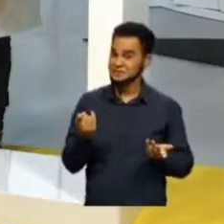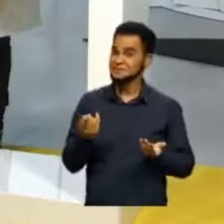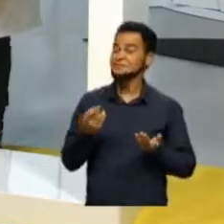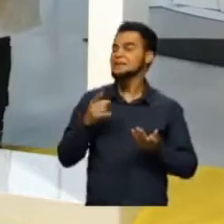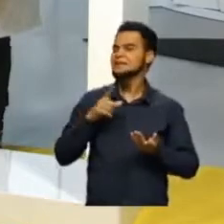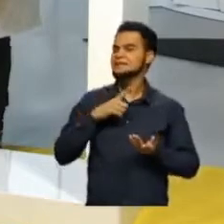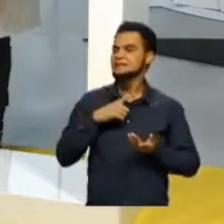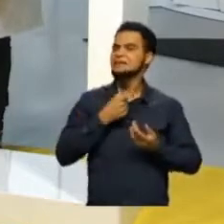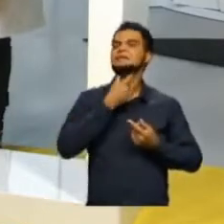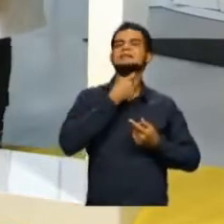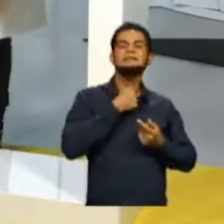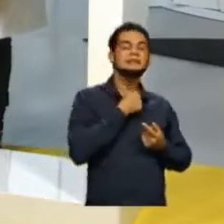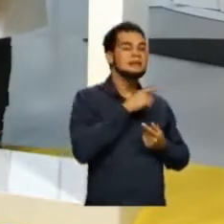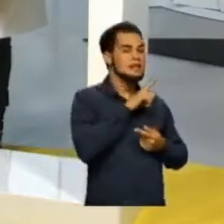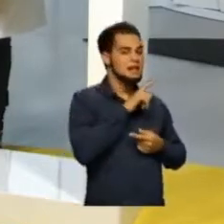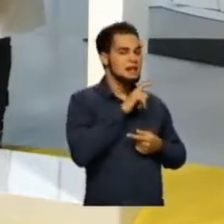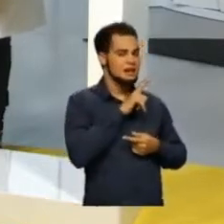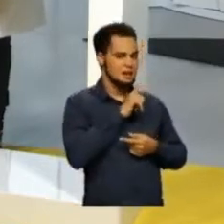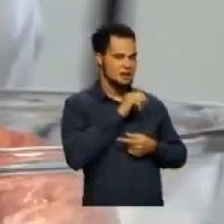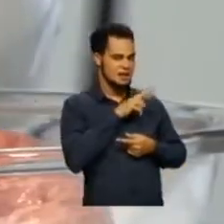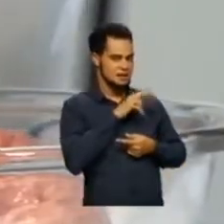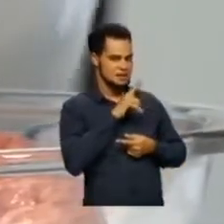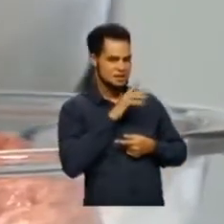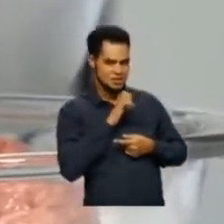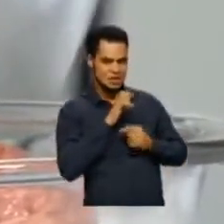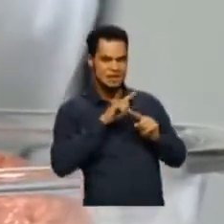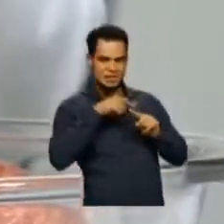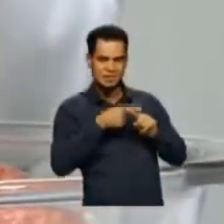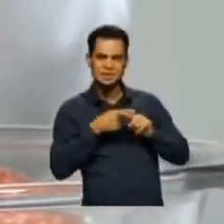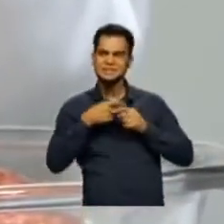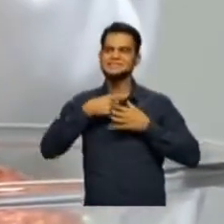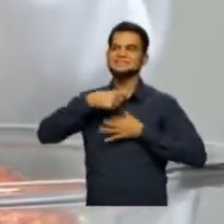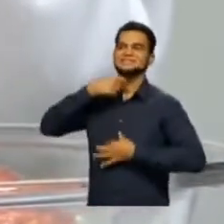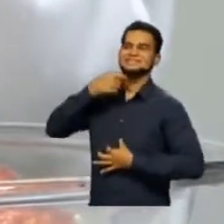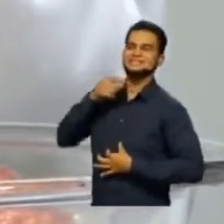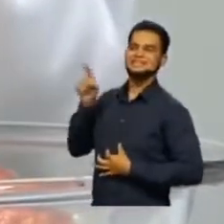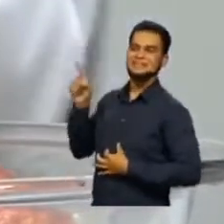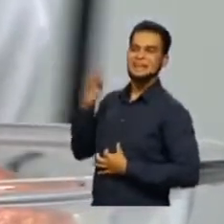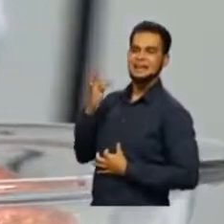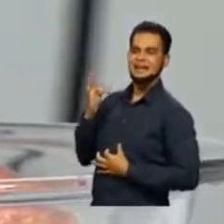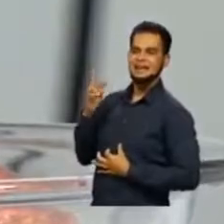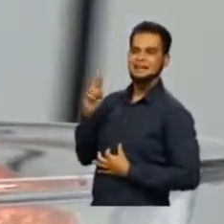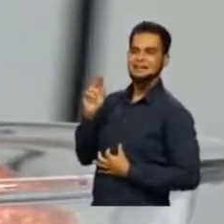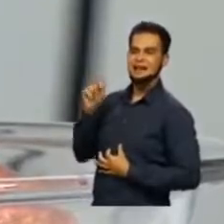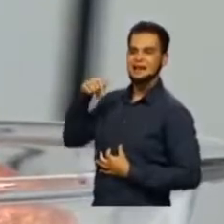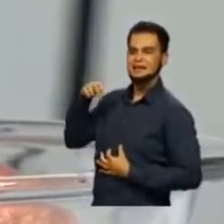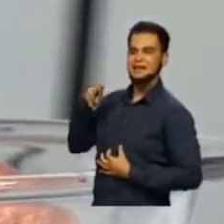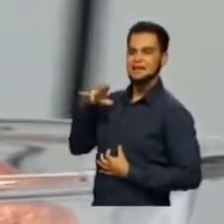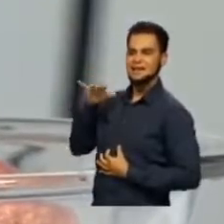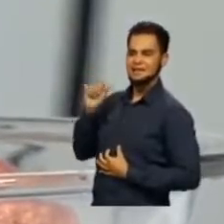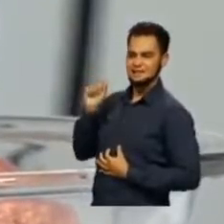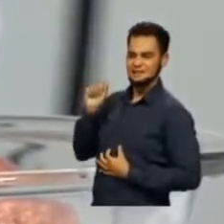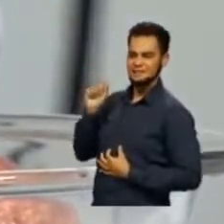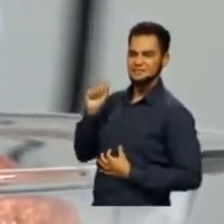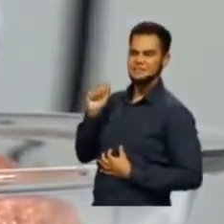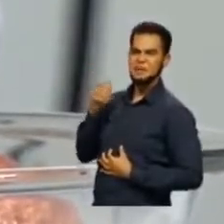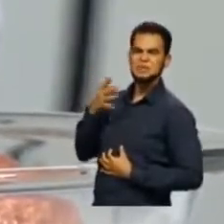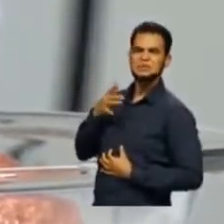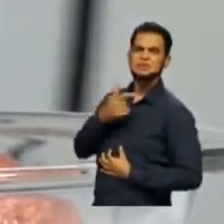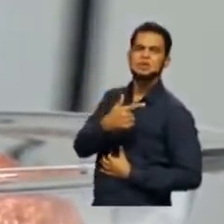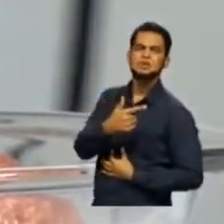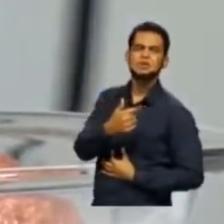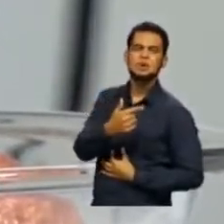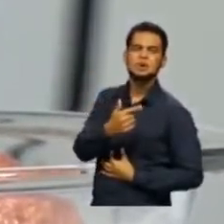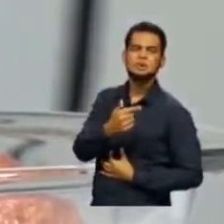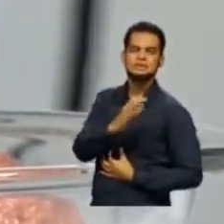laringe, né, nós vamos encontrar a traqueia. A traqueia é esse tubo, aproximadamente aí em nós uns 12 centímetros